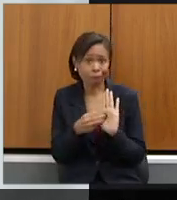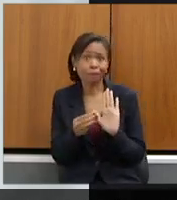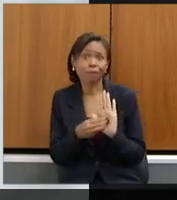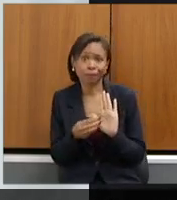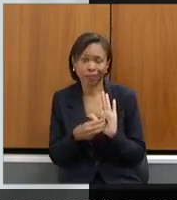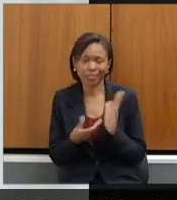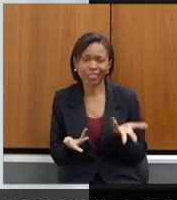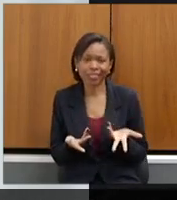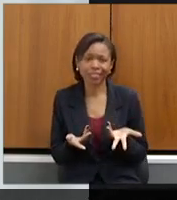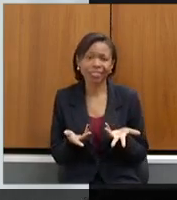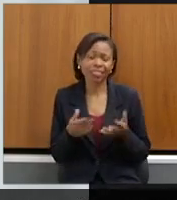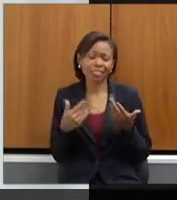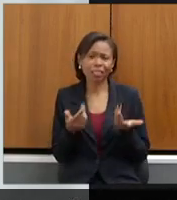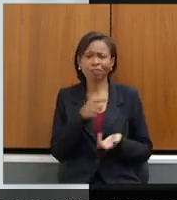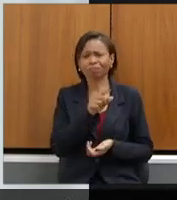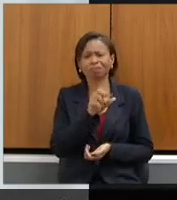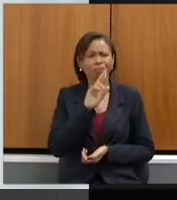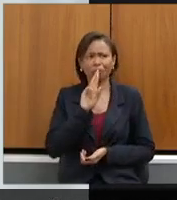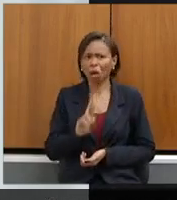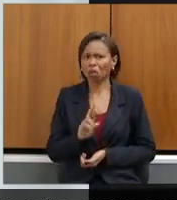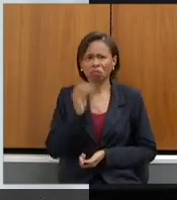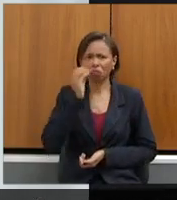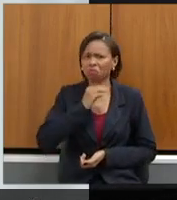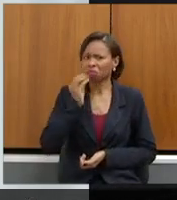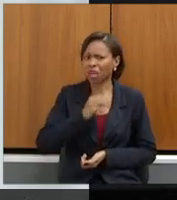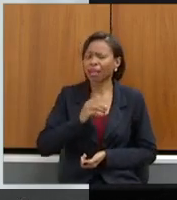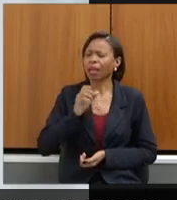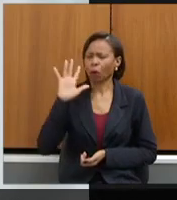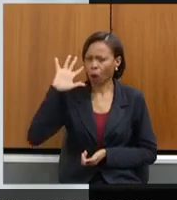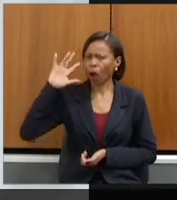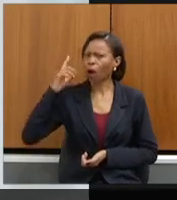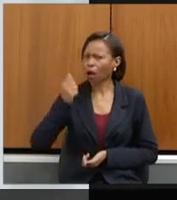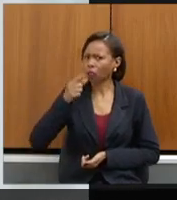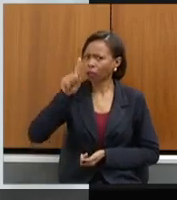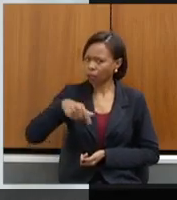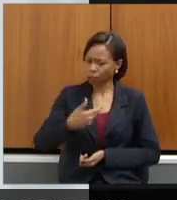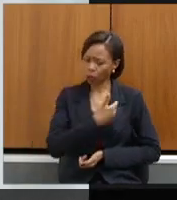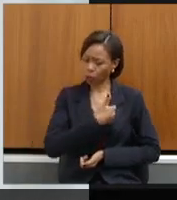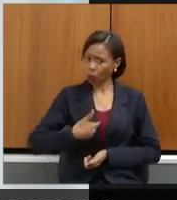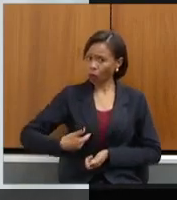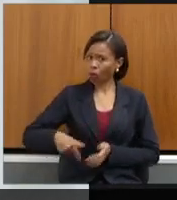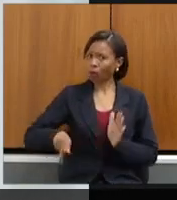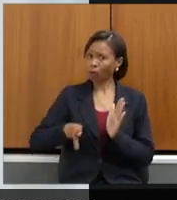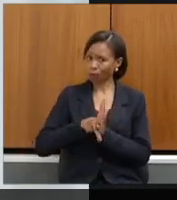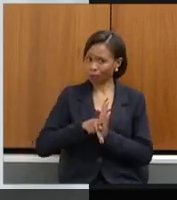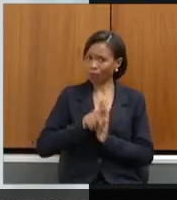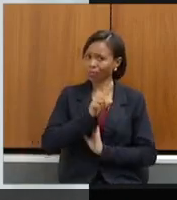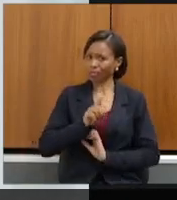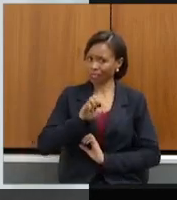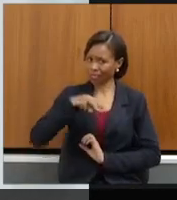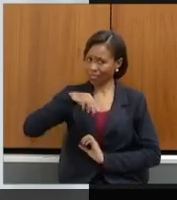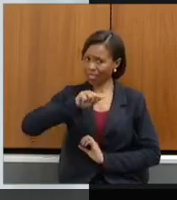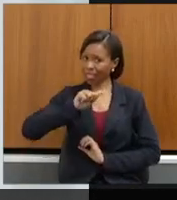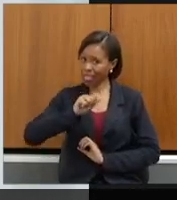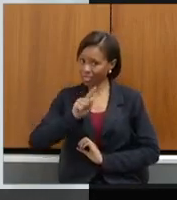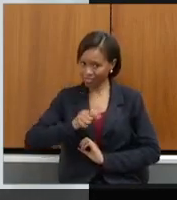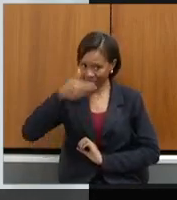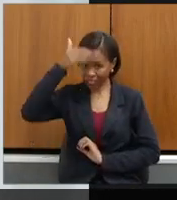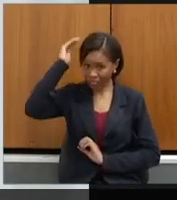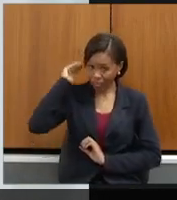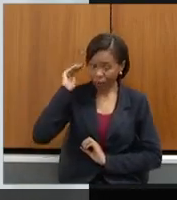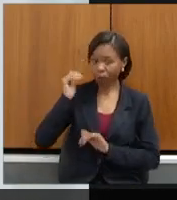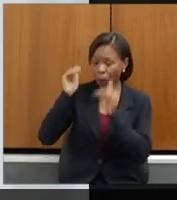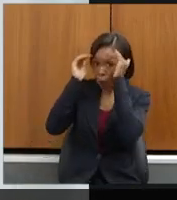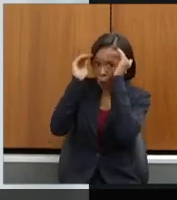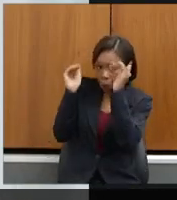as meninas São Carlos na minha opinião foi uma opção do governador Zema continuar sombra de Jair bolsonaro subserviente para nos agradar